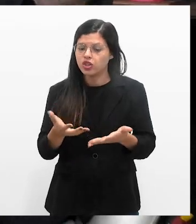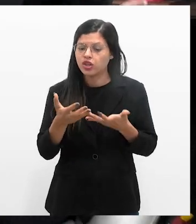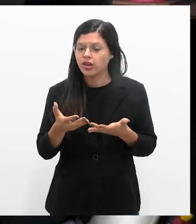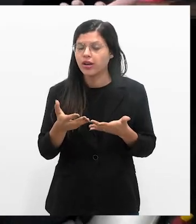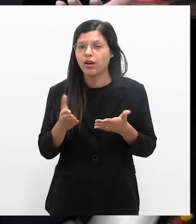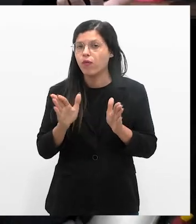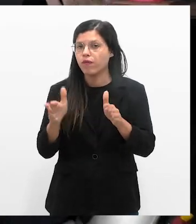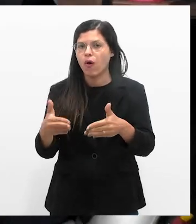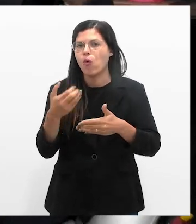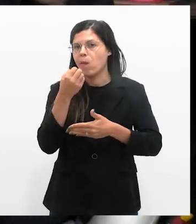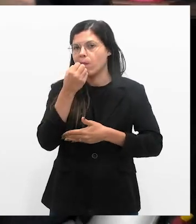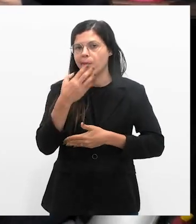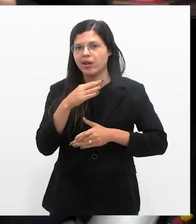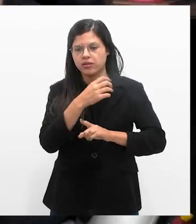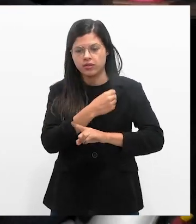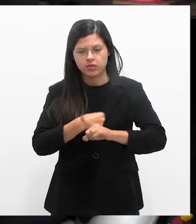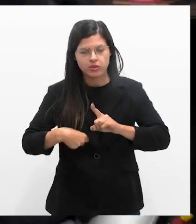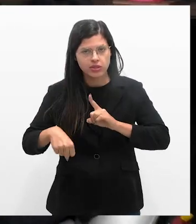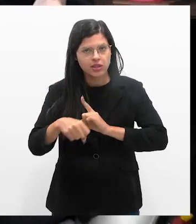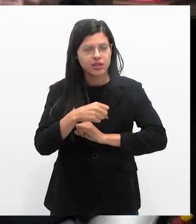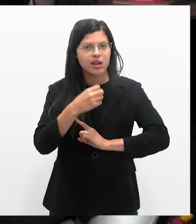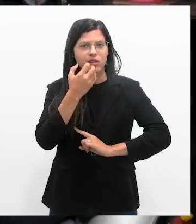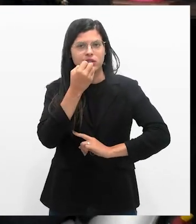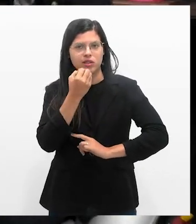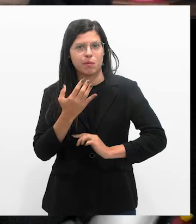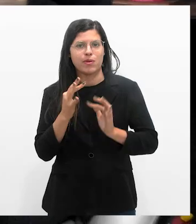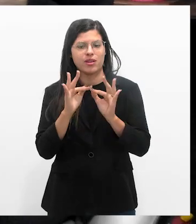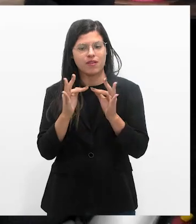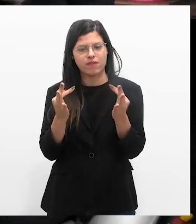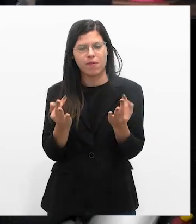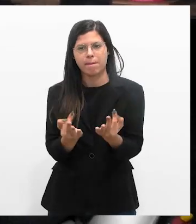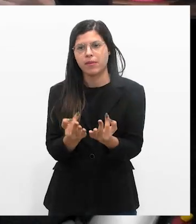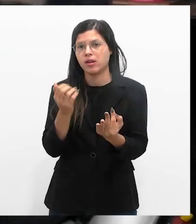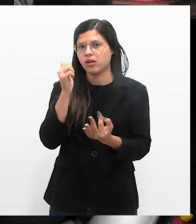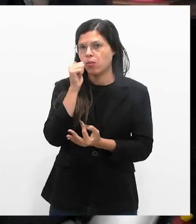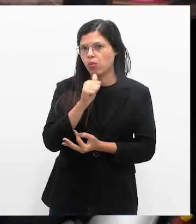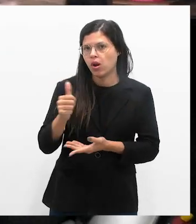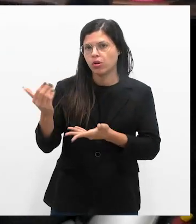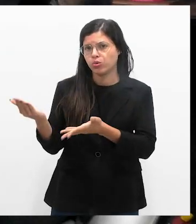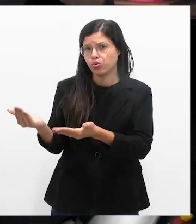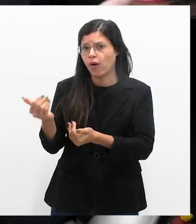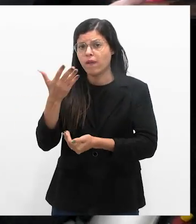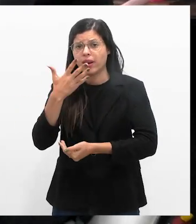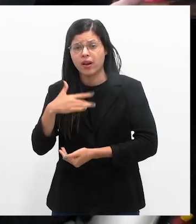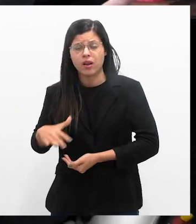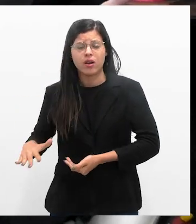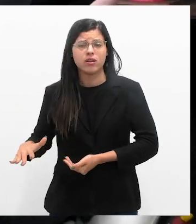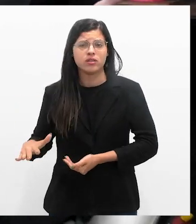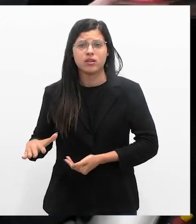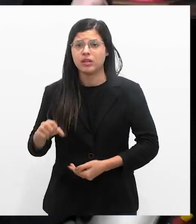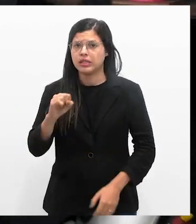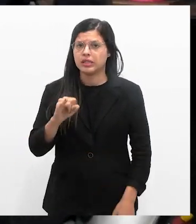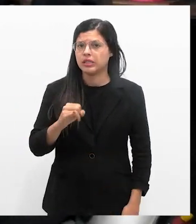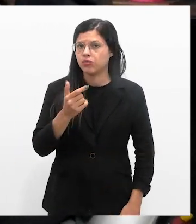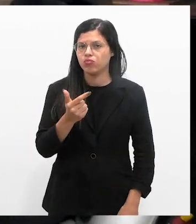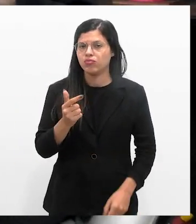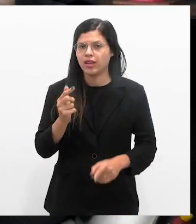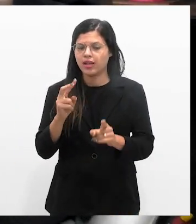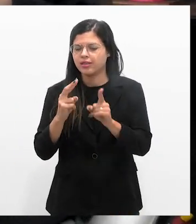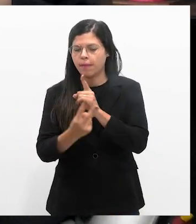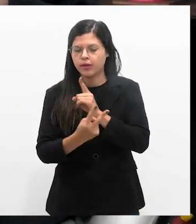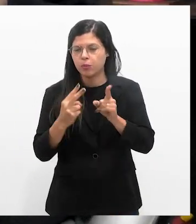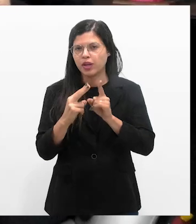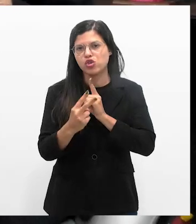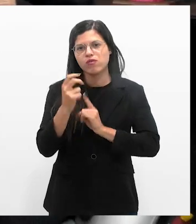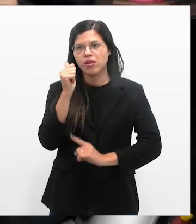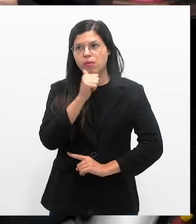da sociedade, é o bem das famílias, é o bem das mulheres, dos nossos jovens, das nossas crianças. E se não tiver esse